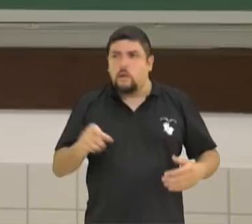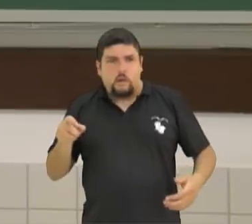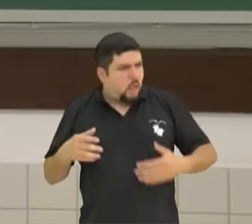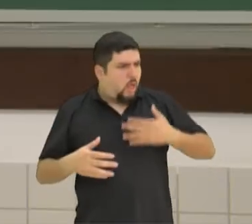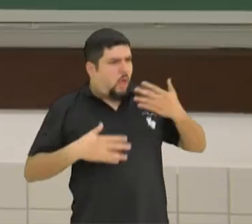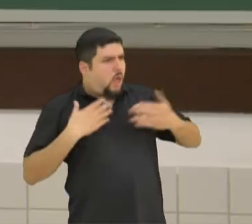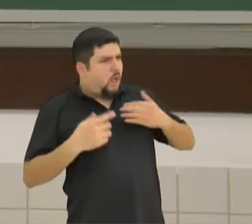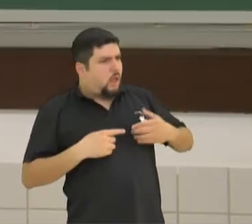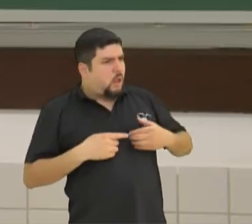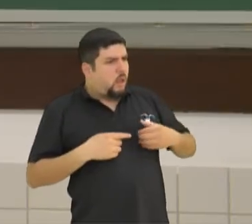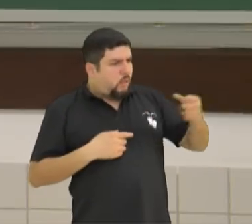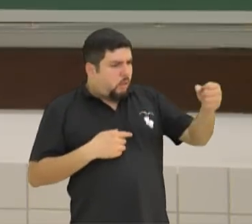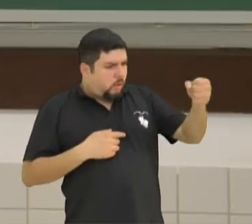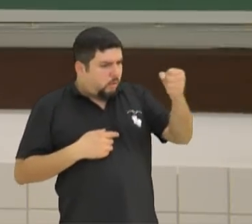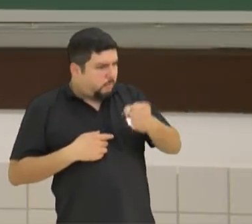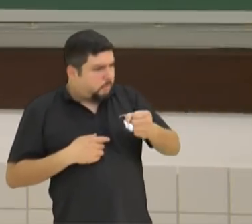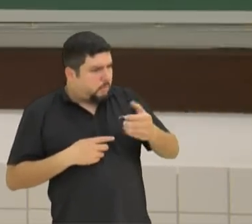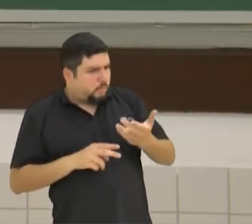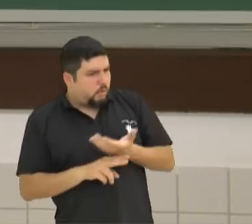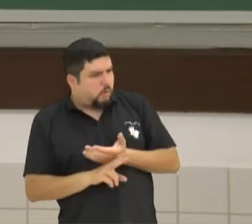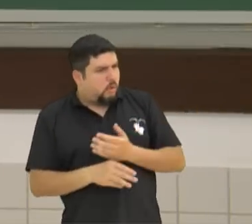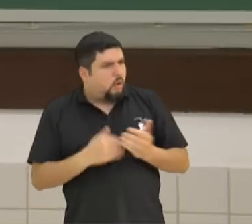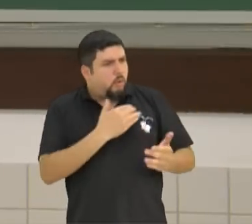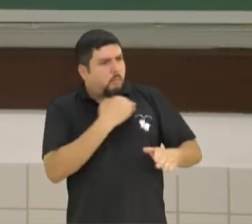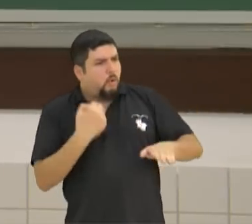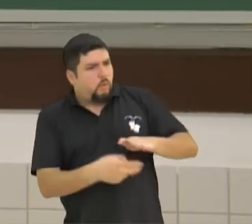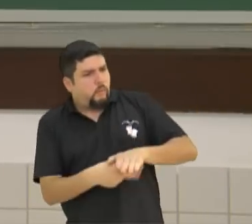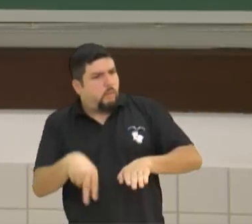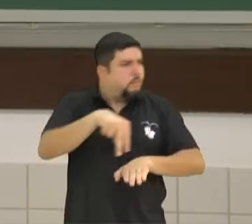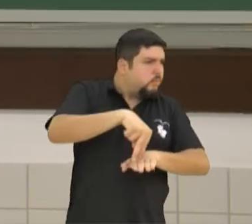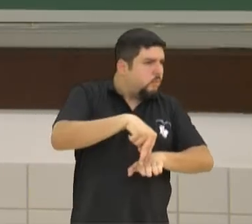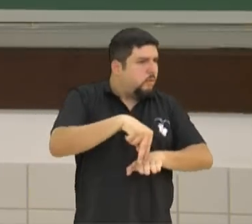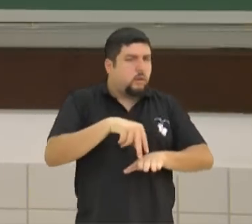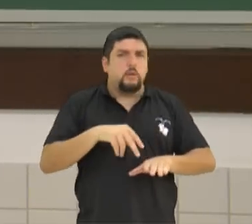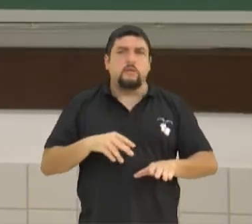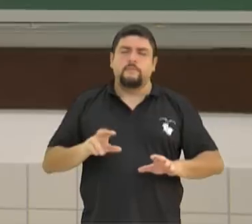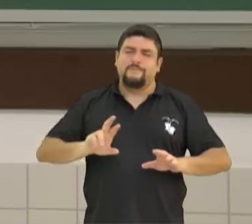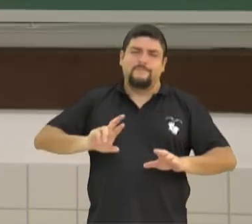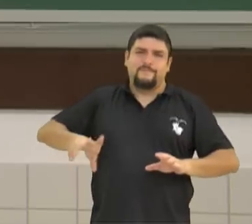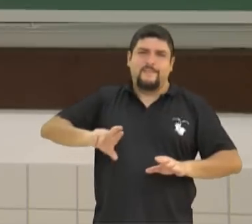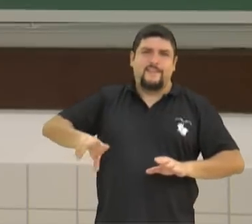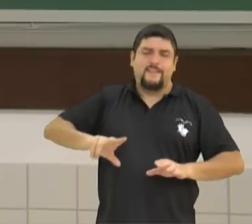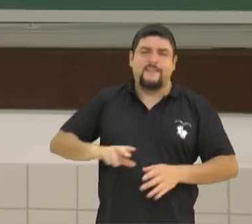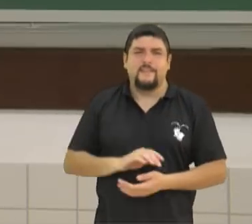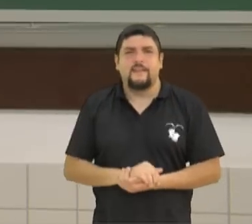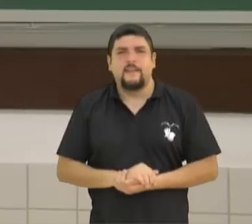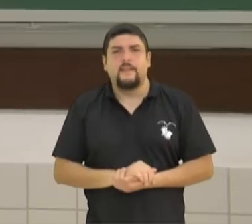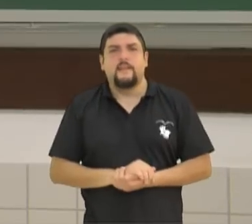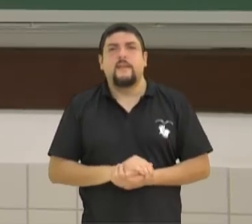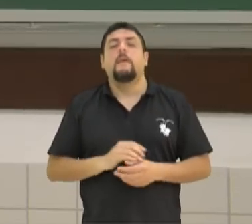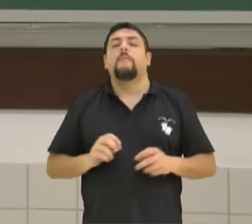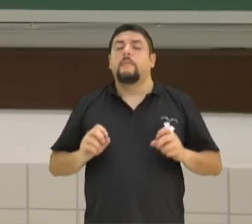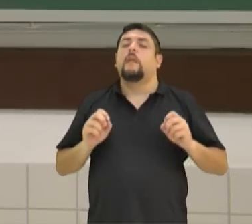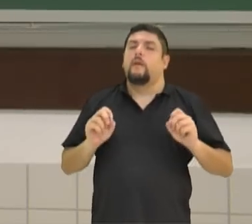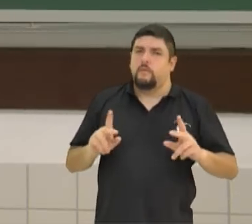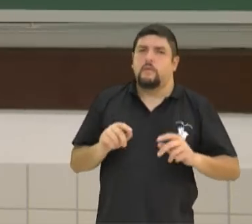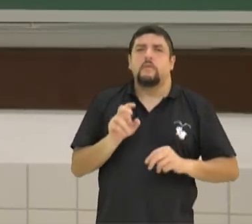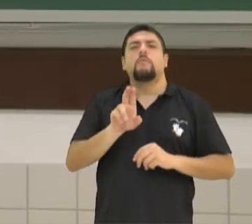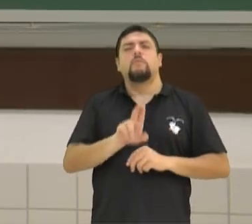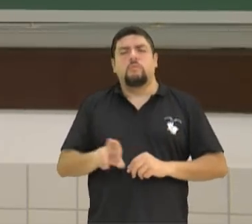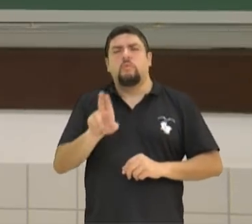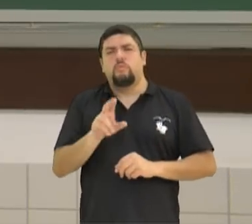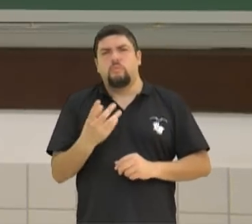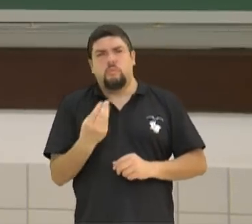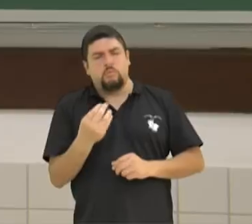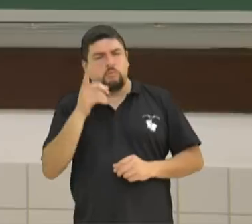ali essa troca, né, do autor pela obra. A gente tem aí um caso de metonímia muito utilizado na nossa linguagem cotidiana do